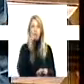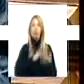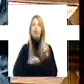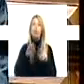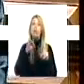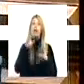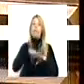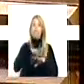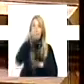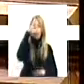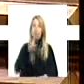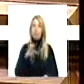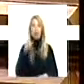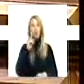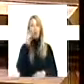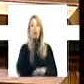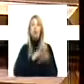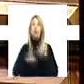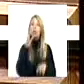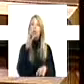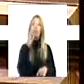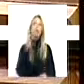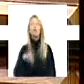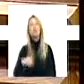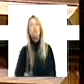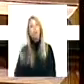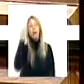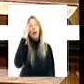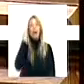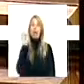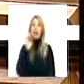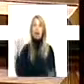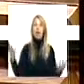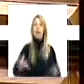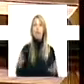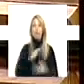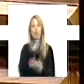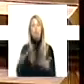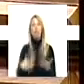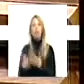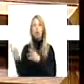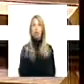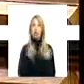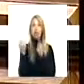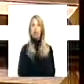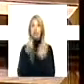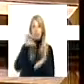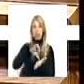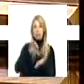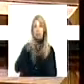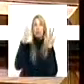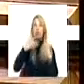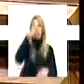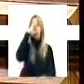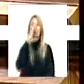Governo e senhoras e senhores deputados, que os Verdes consideram que é importante que esta proposta seja discutida em sede de Orçamento